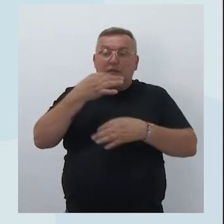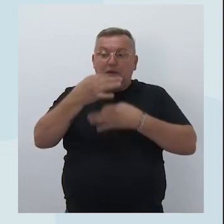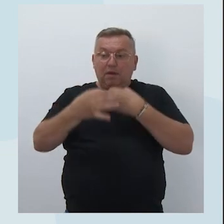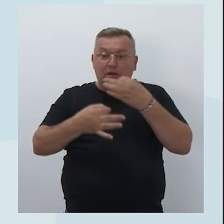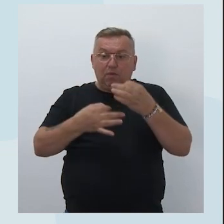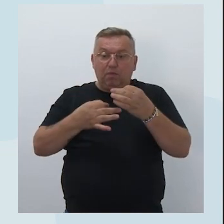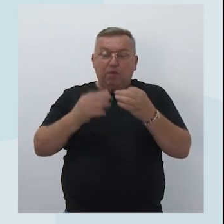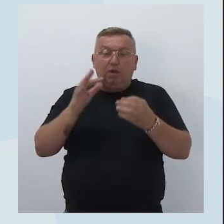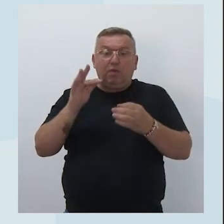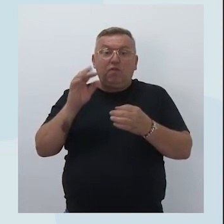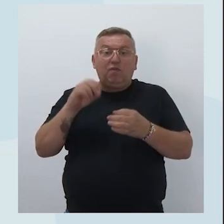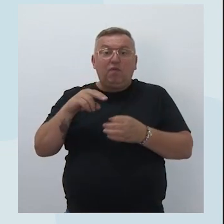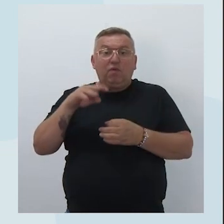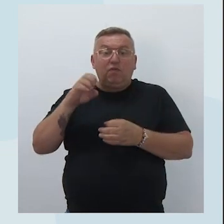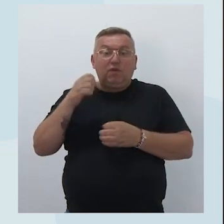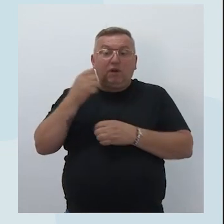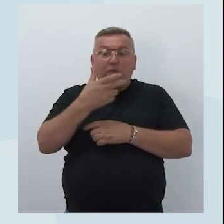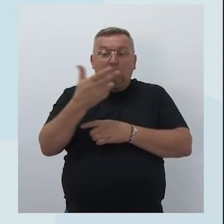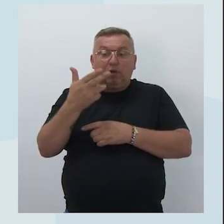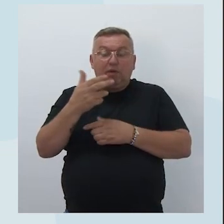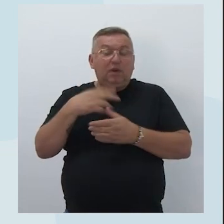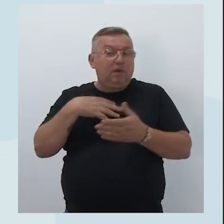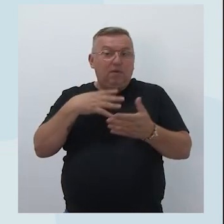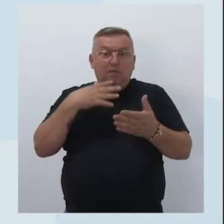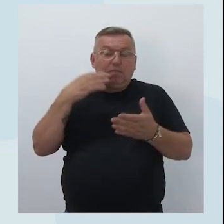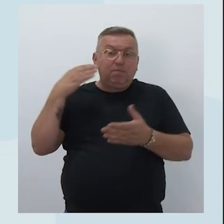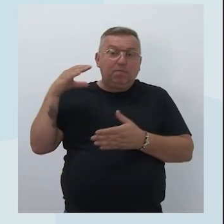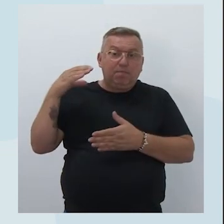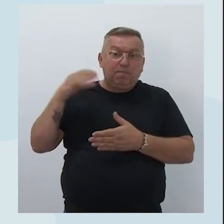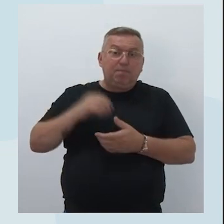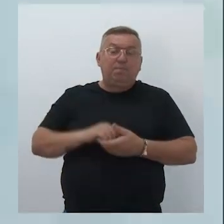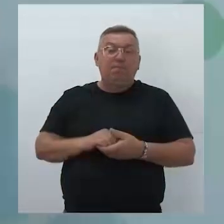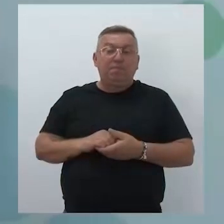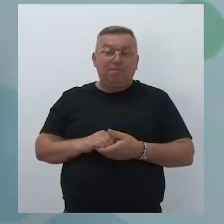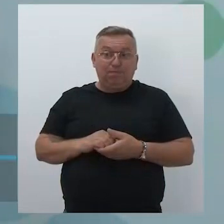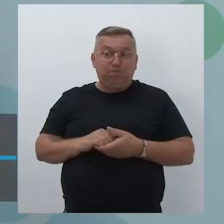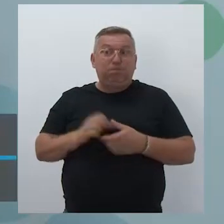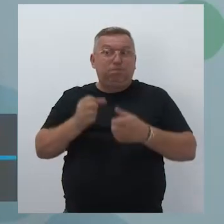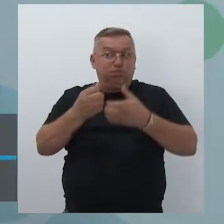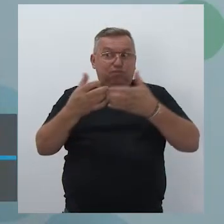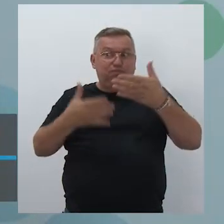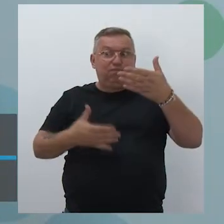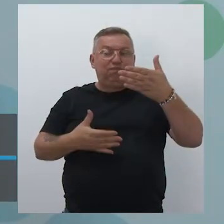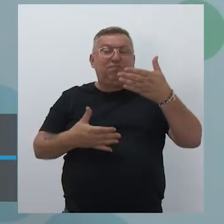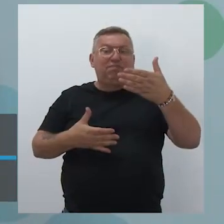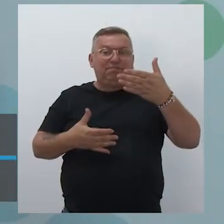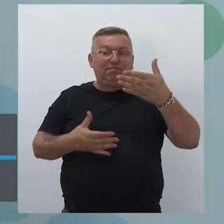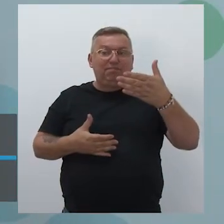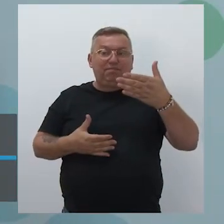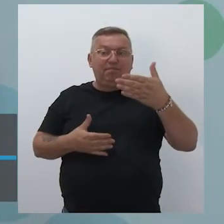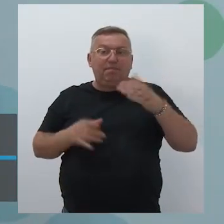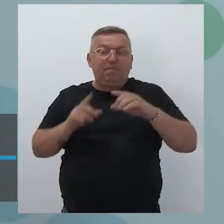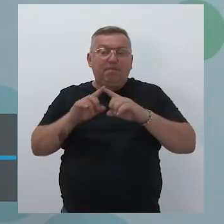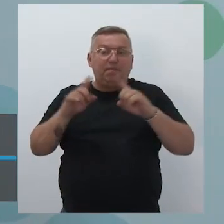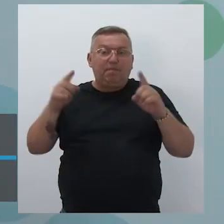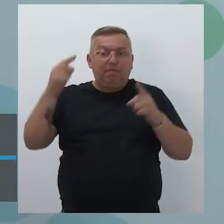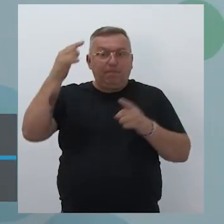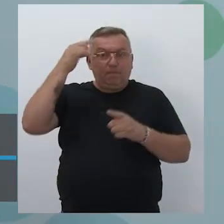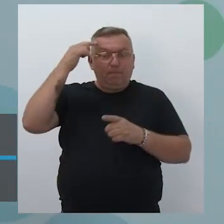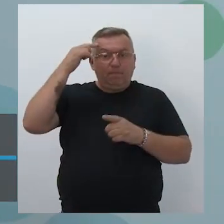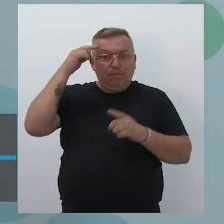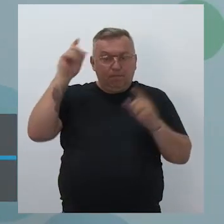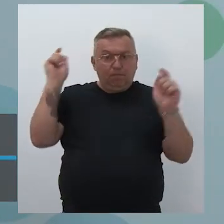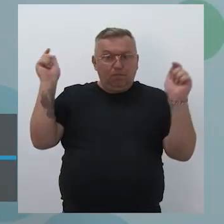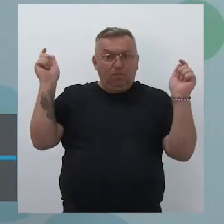baseadas em argumentos e fontes de natureza científica. Gigantesca a competência, não é? Mas pensando que